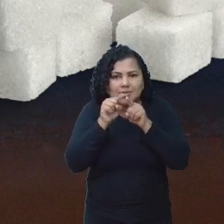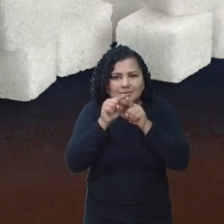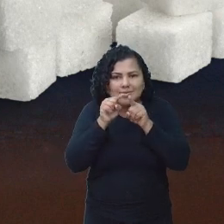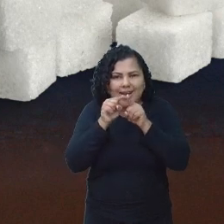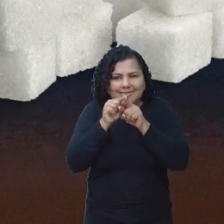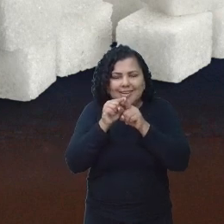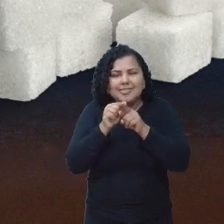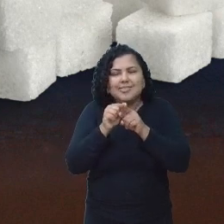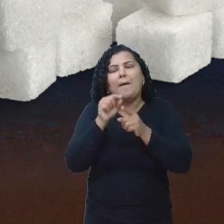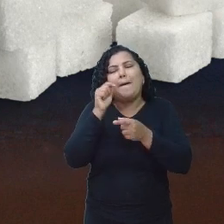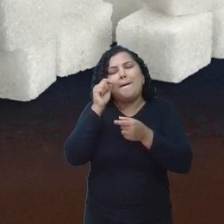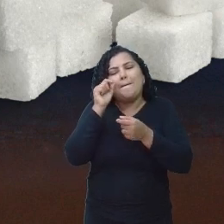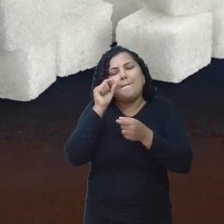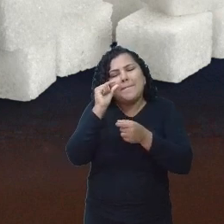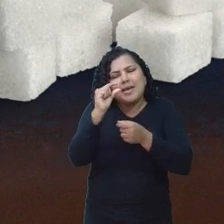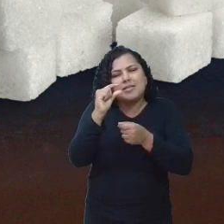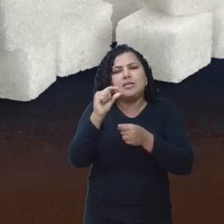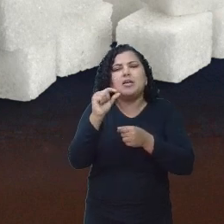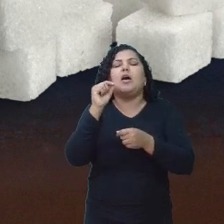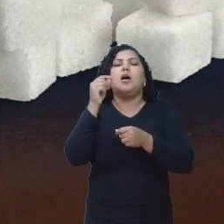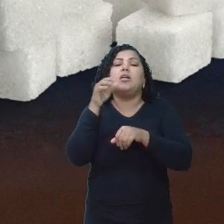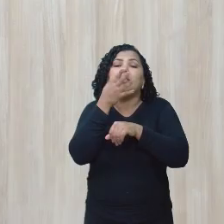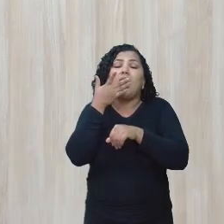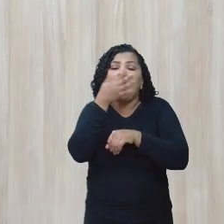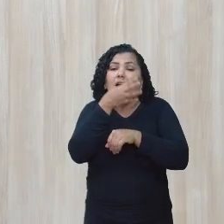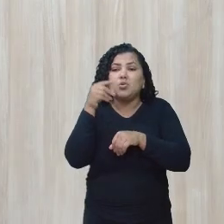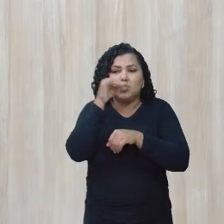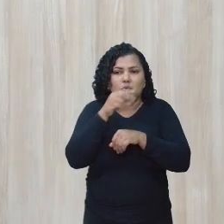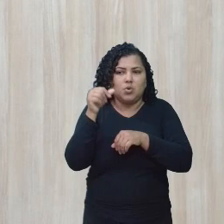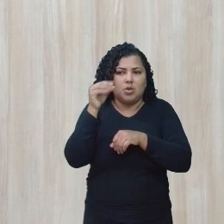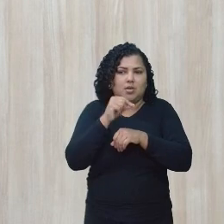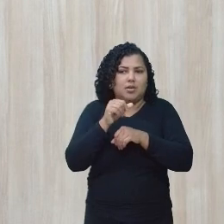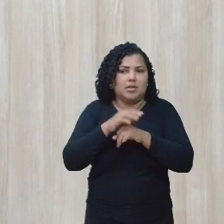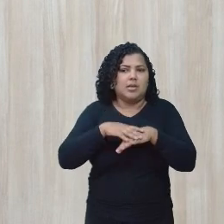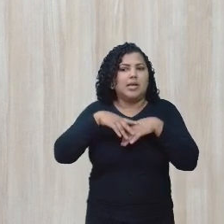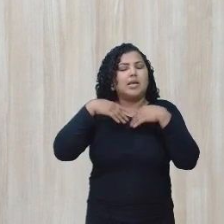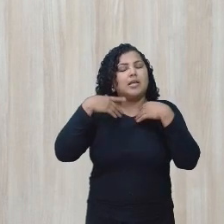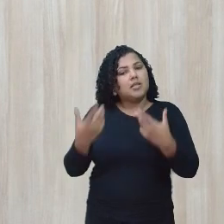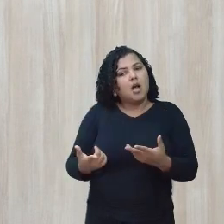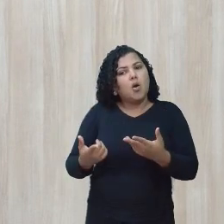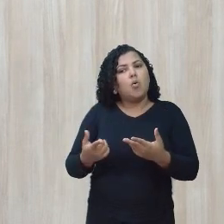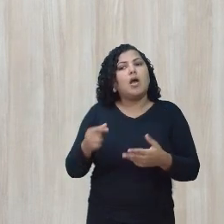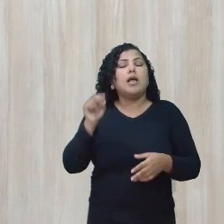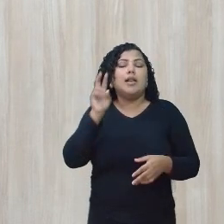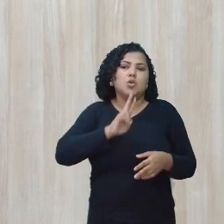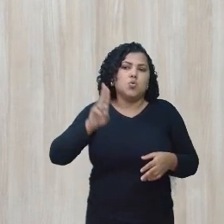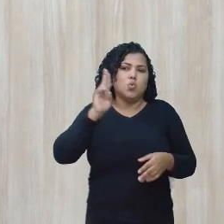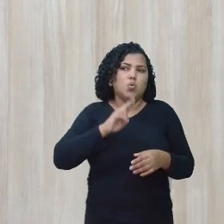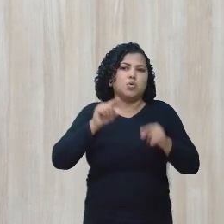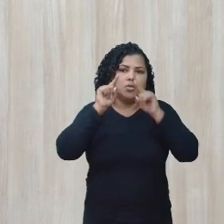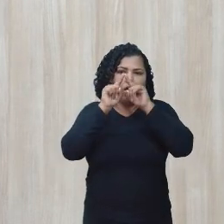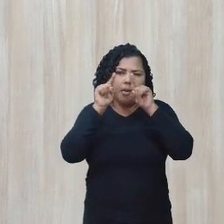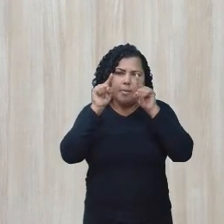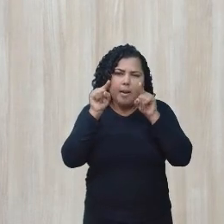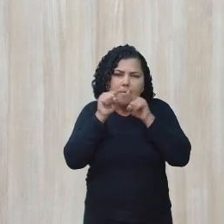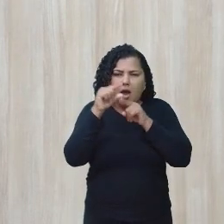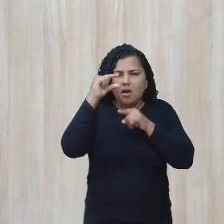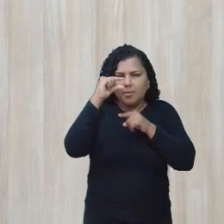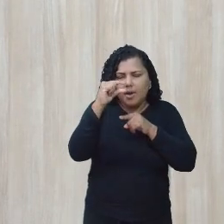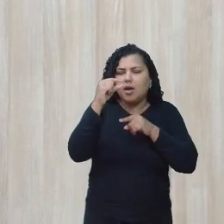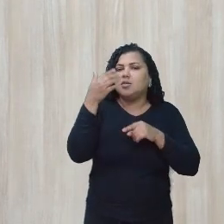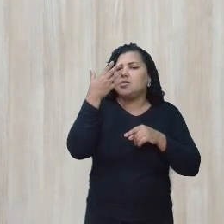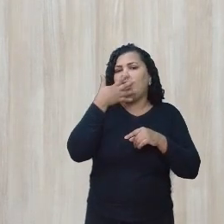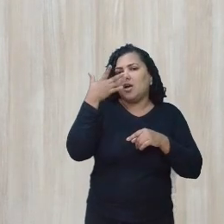seja, pedras de açúcar. Por esses países, muitos deles usarem a pedra de açúcar, na cabeça deles,